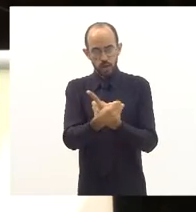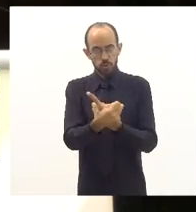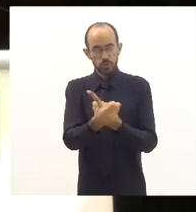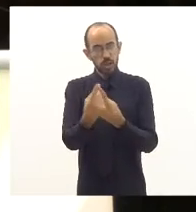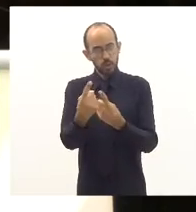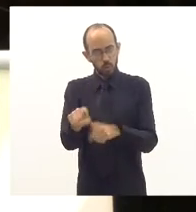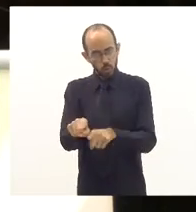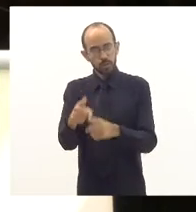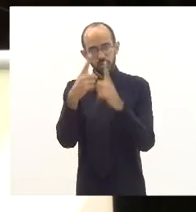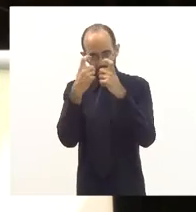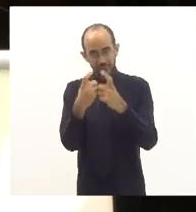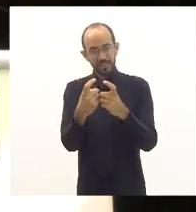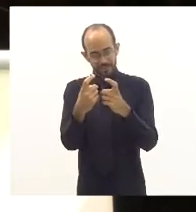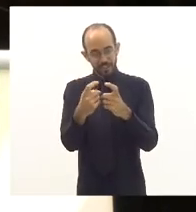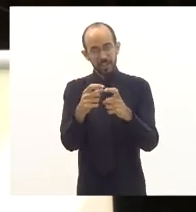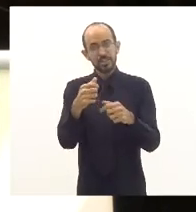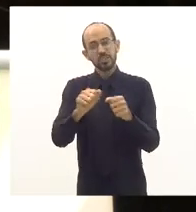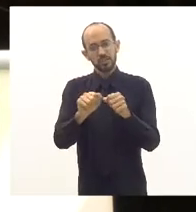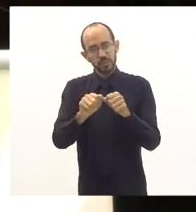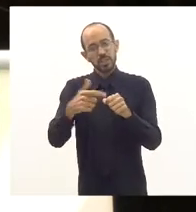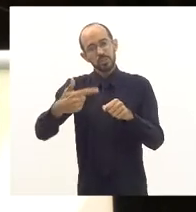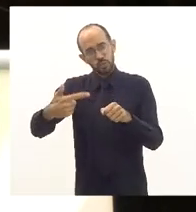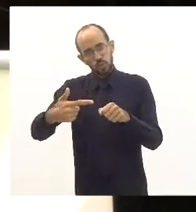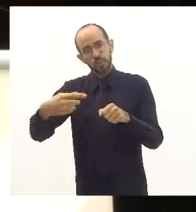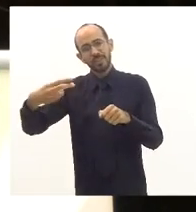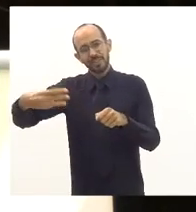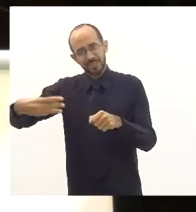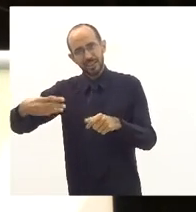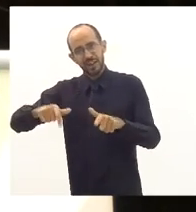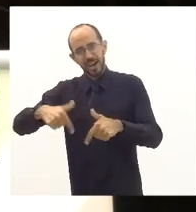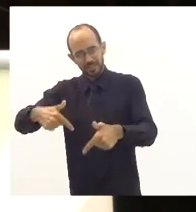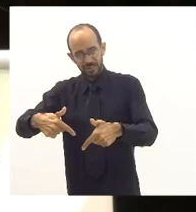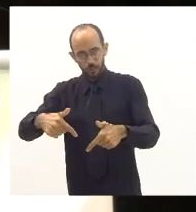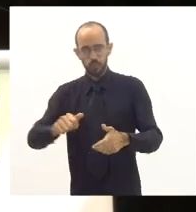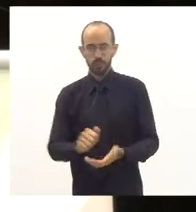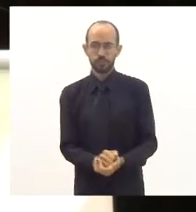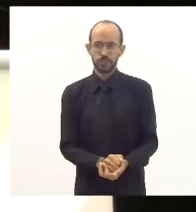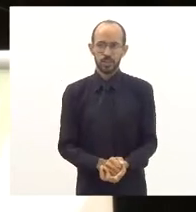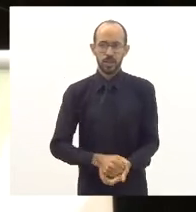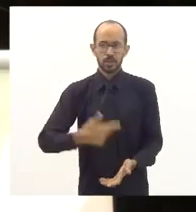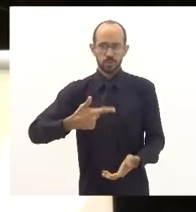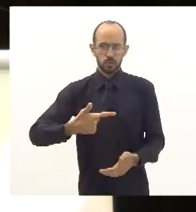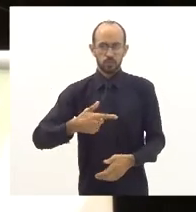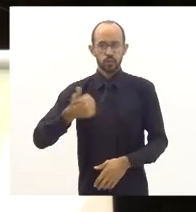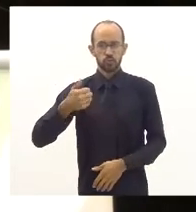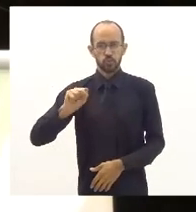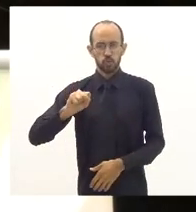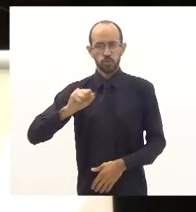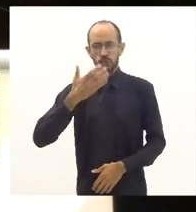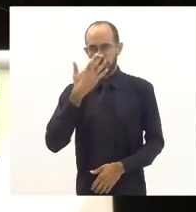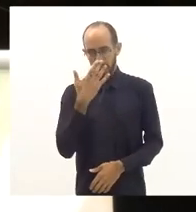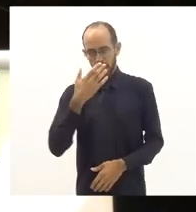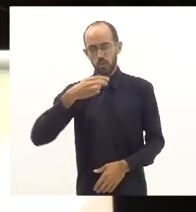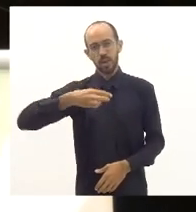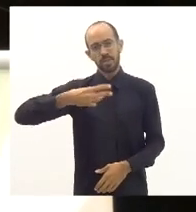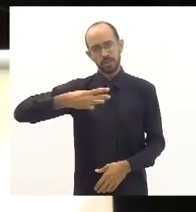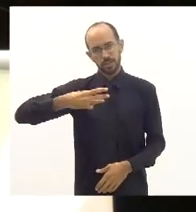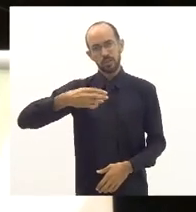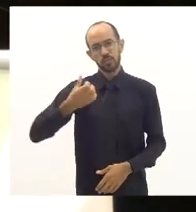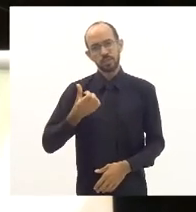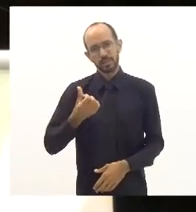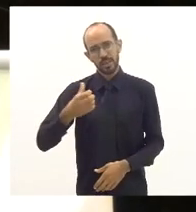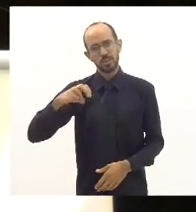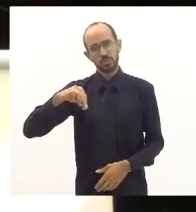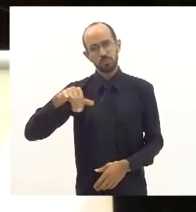nós promovemos a segunda e a terceira ação. A segunda foi em 18 de fevereiro, a terceira foi agora, 6 de